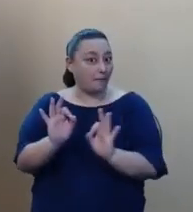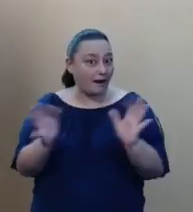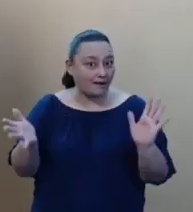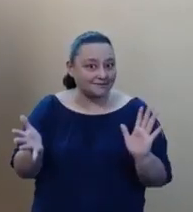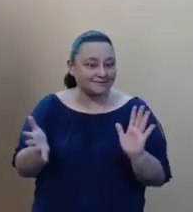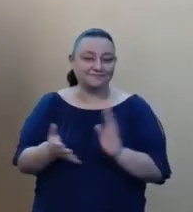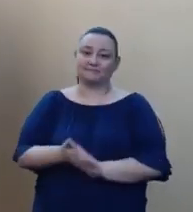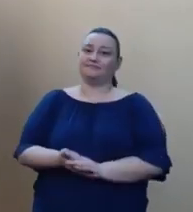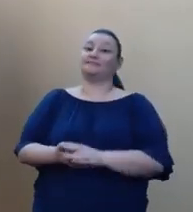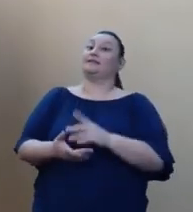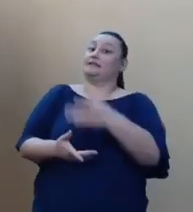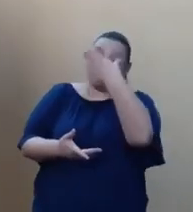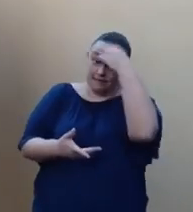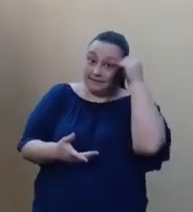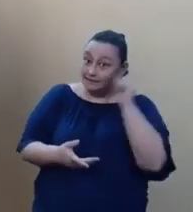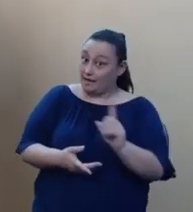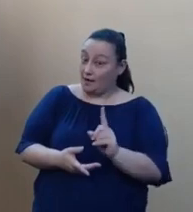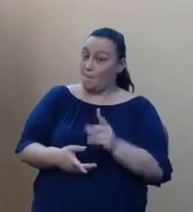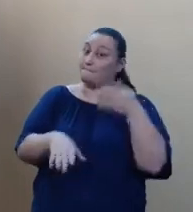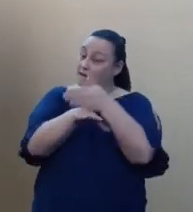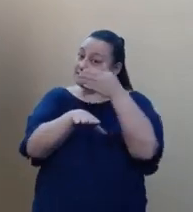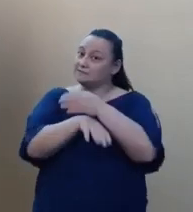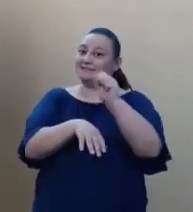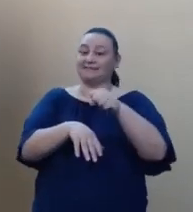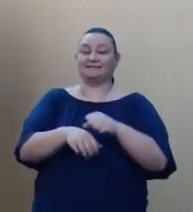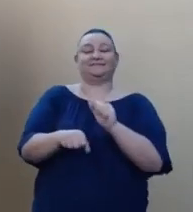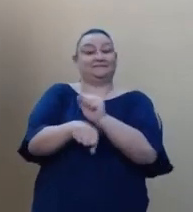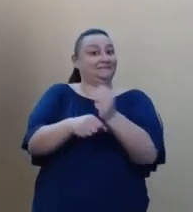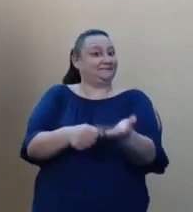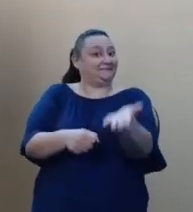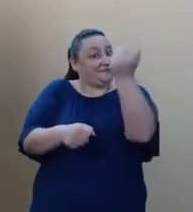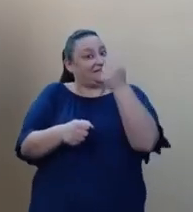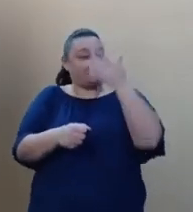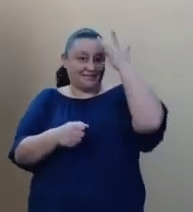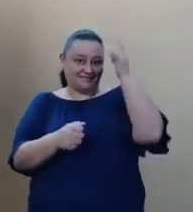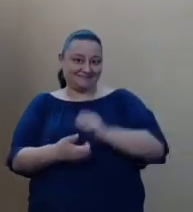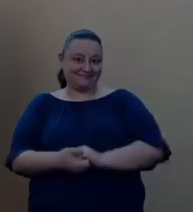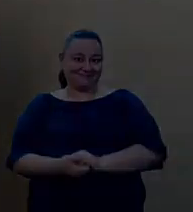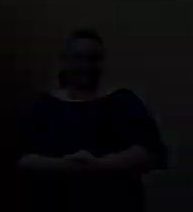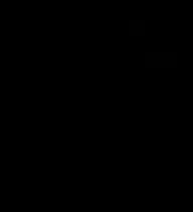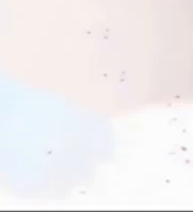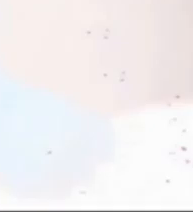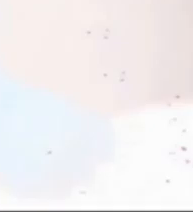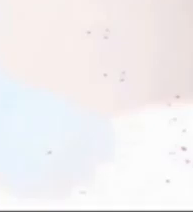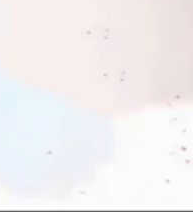Preparados? Não deixem de participar. Esperamos vocês. Até amanhã.